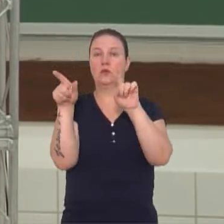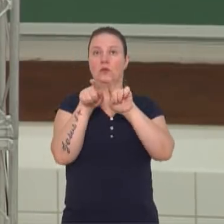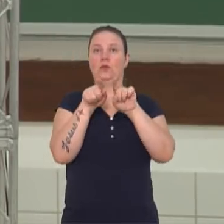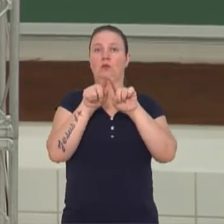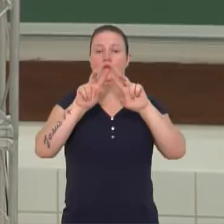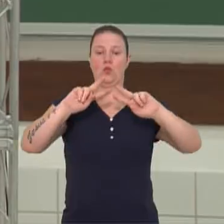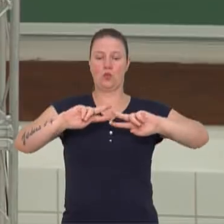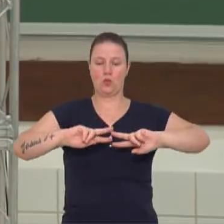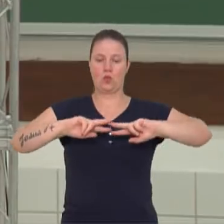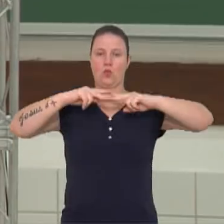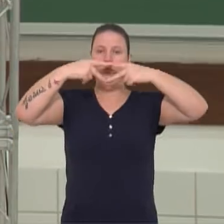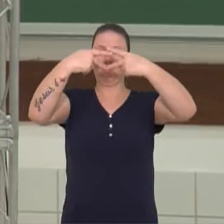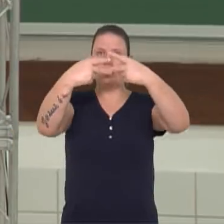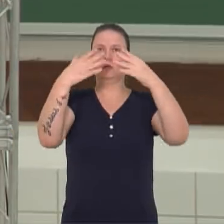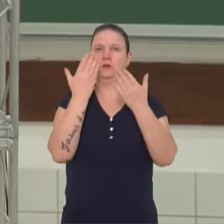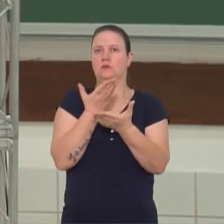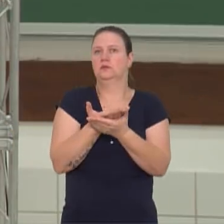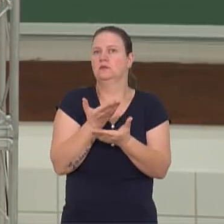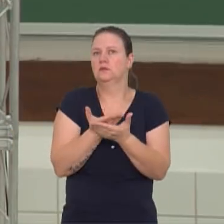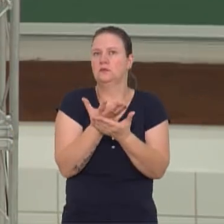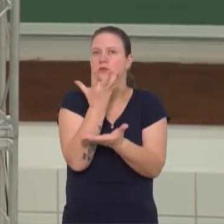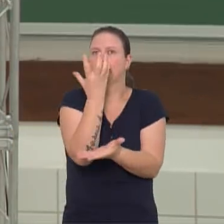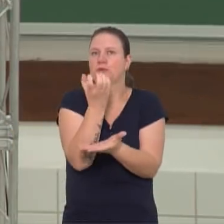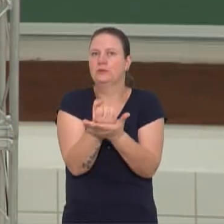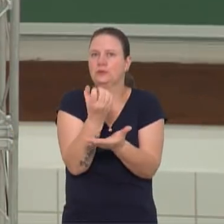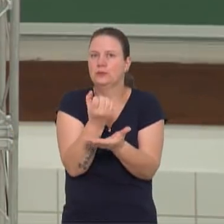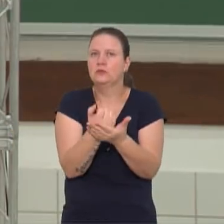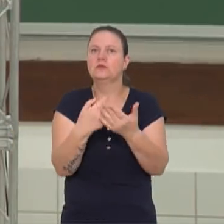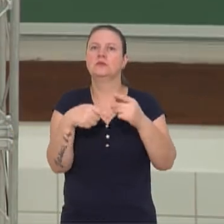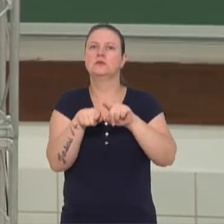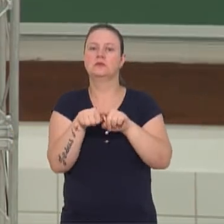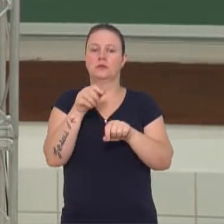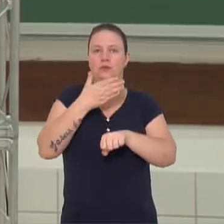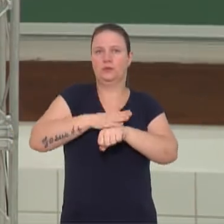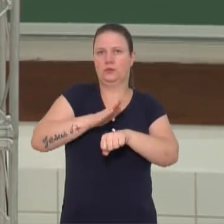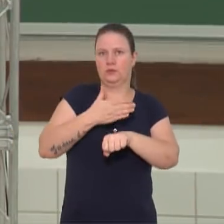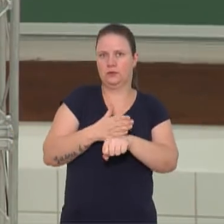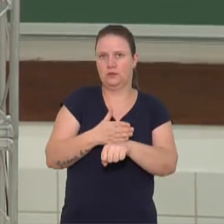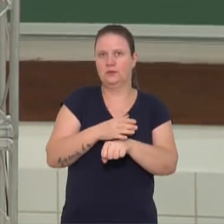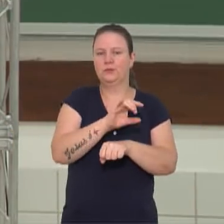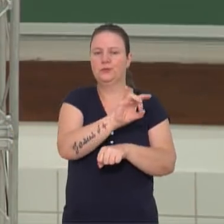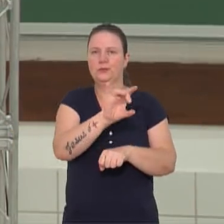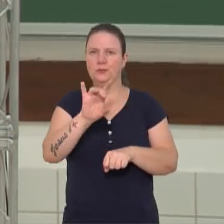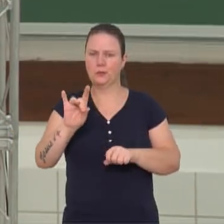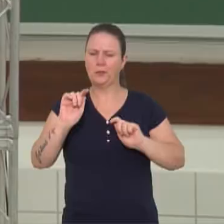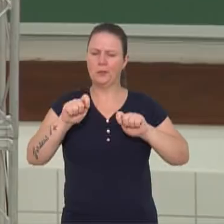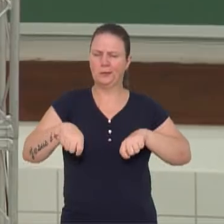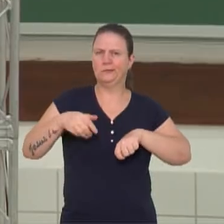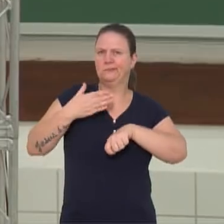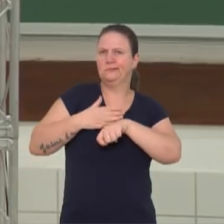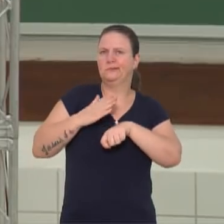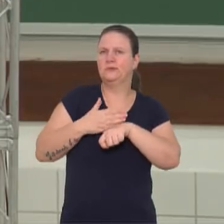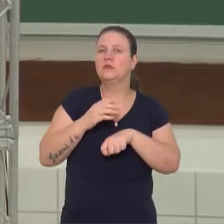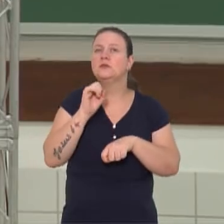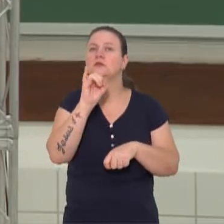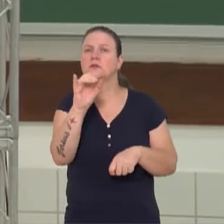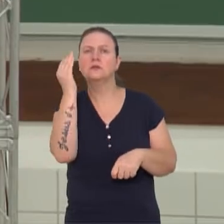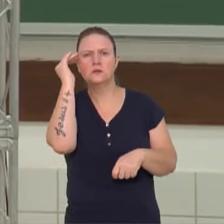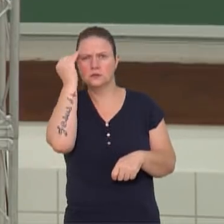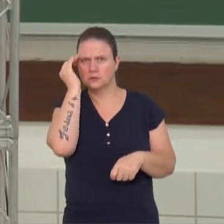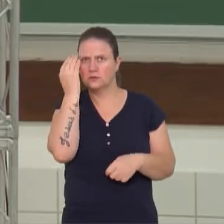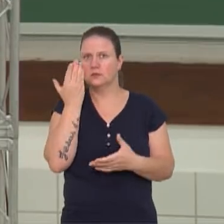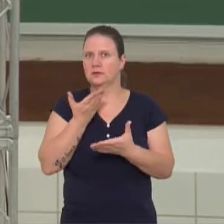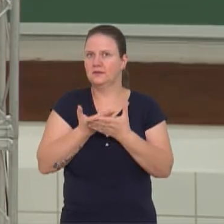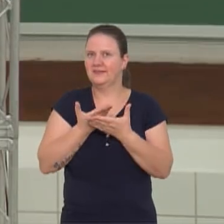link das aulas gravadas e vão ter alguns exercícios para vocês fazerem também para poder verificar se vocês entenderam a